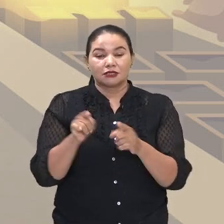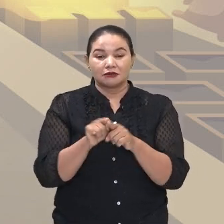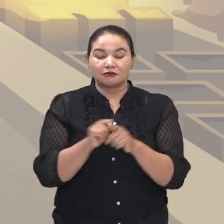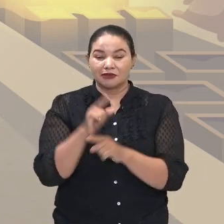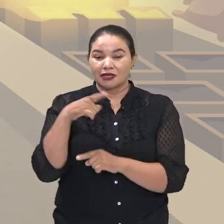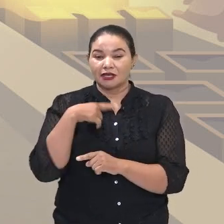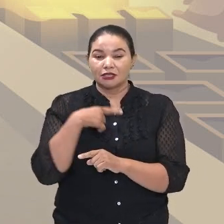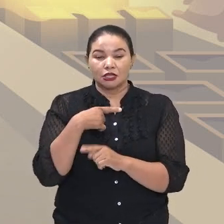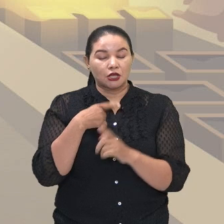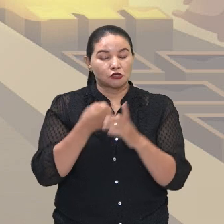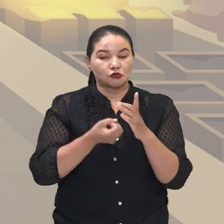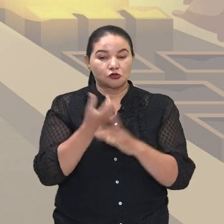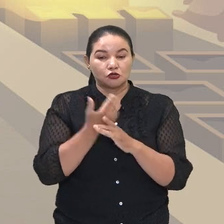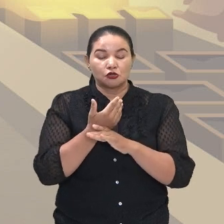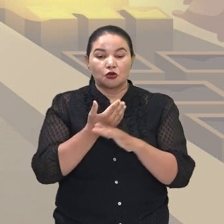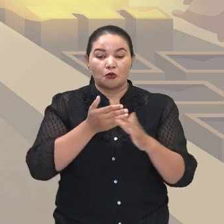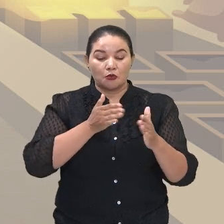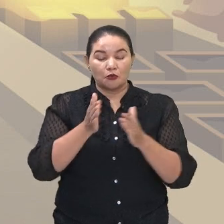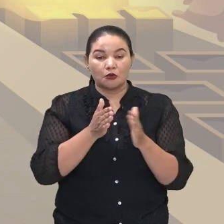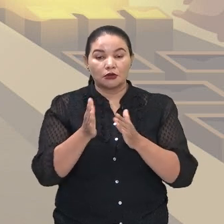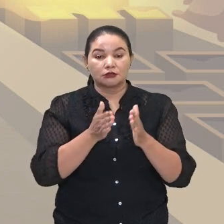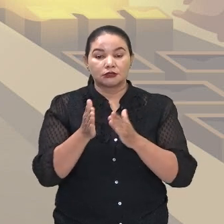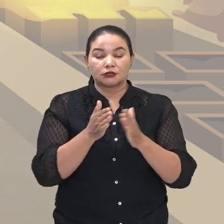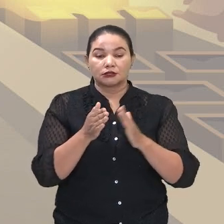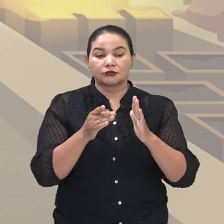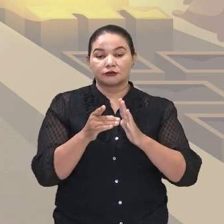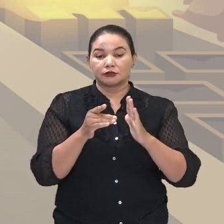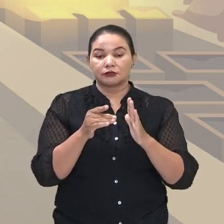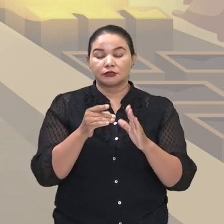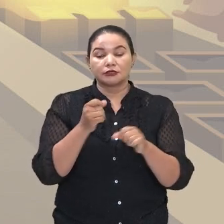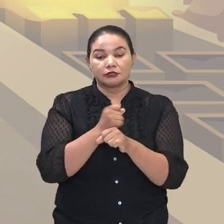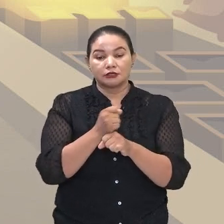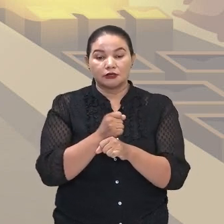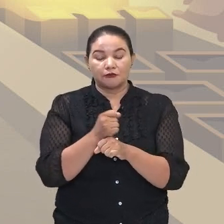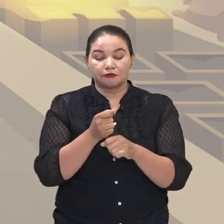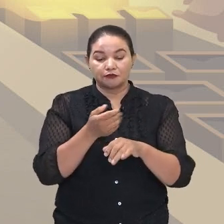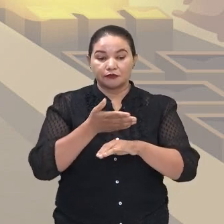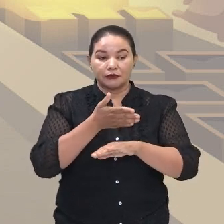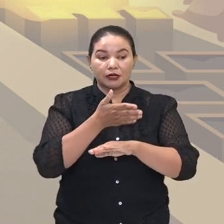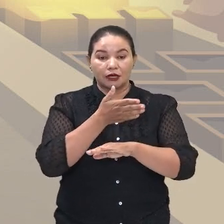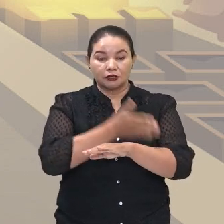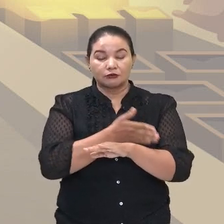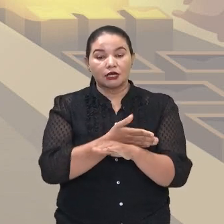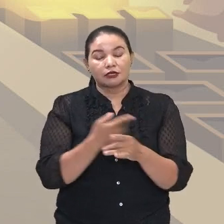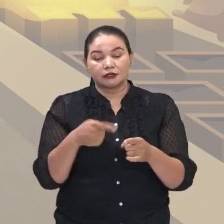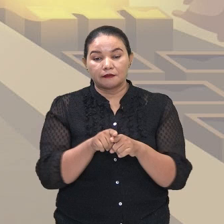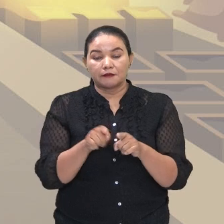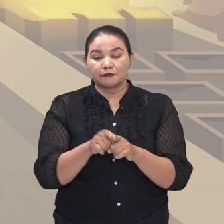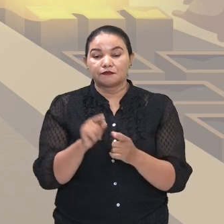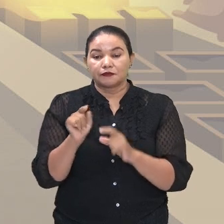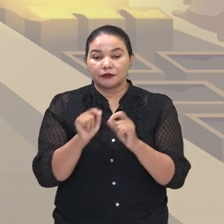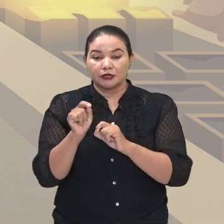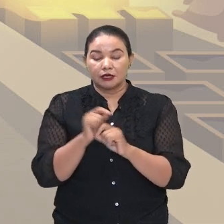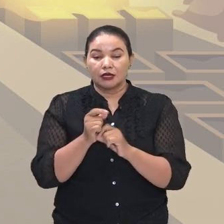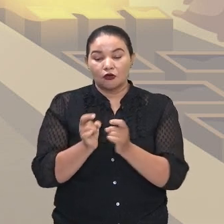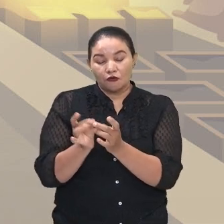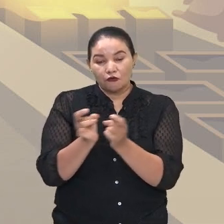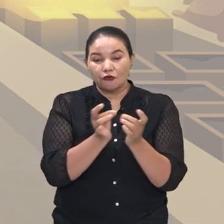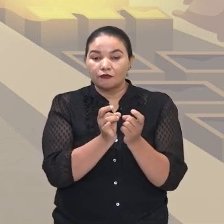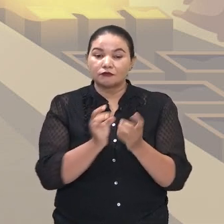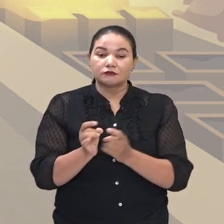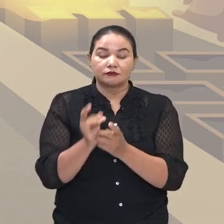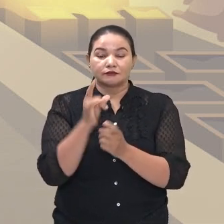ali durante a Baixa Idade Média, aquelas pessoas que lidavam com o comércio. No entanto,